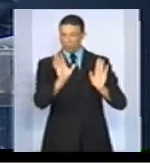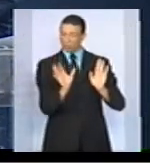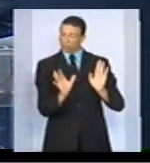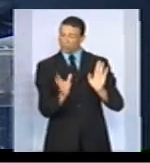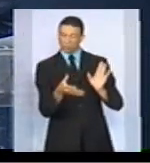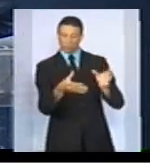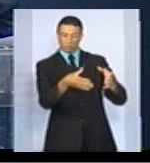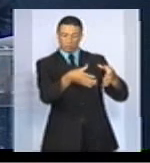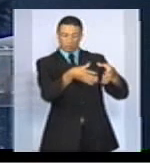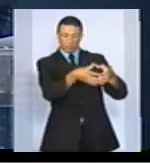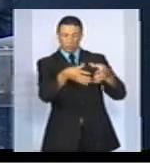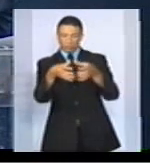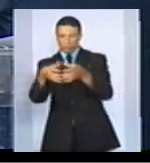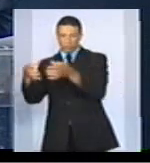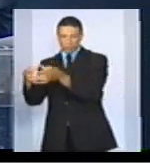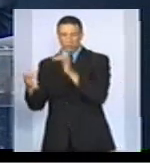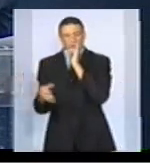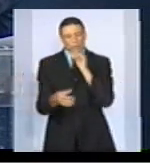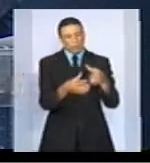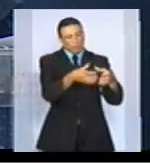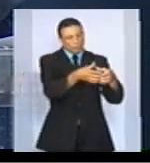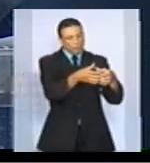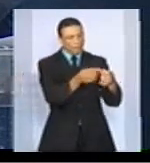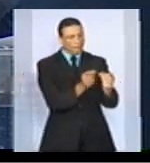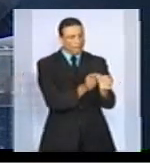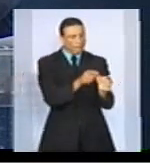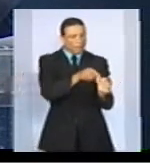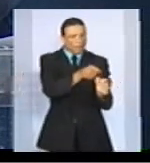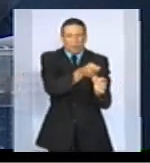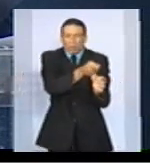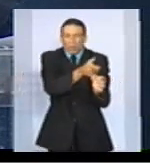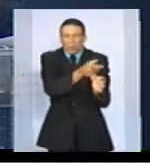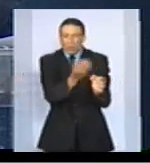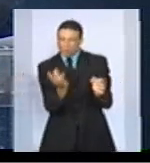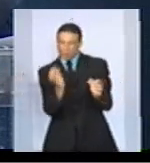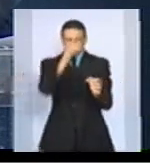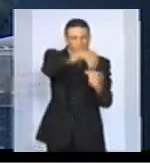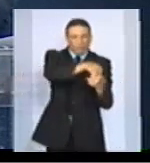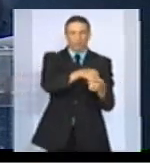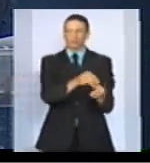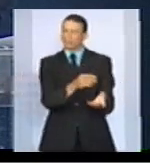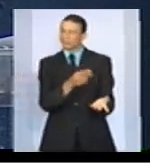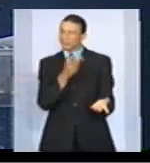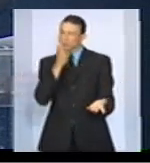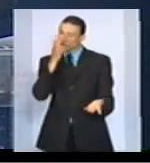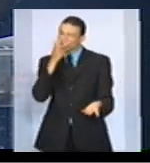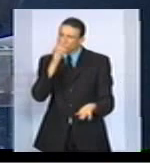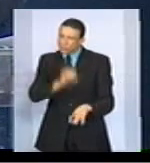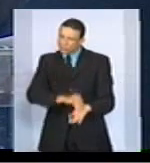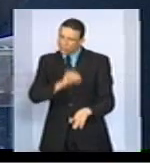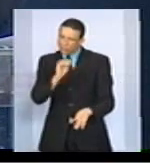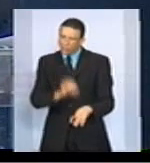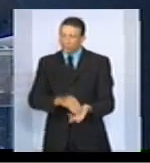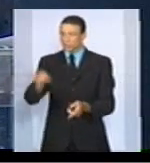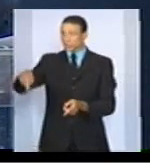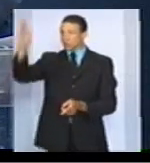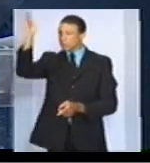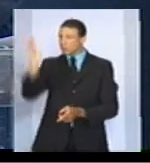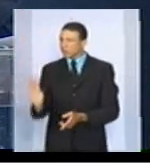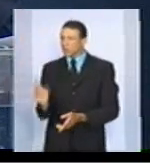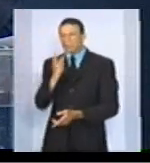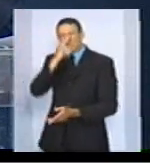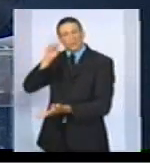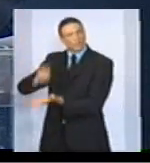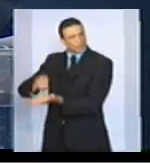nesse pedacinho aonde não tem então dá impressão de que havia uma carência de conteúdo Nacional da TV com